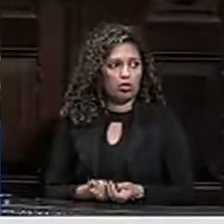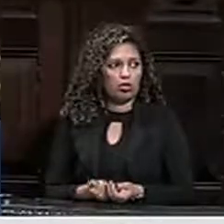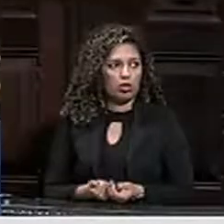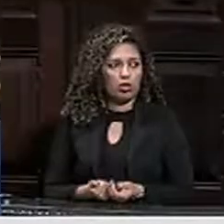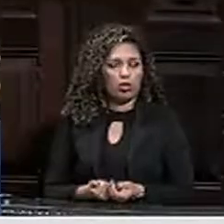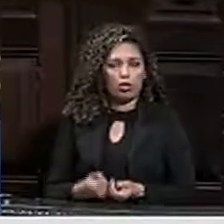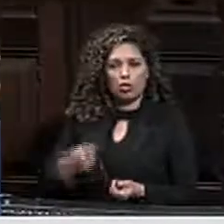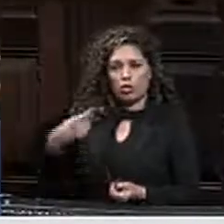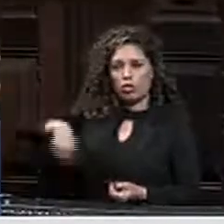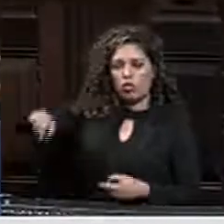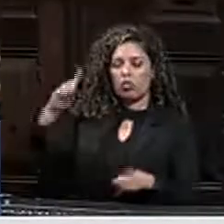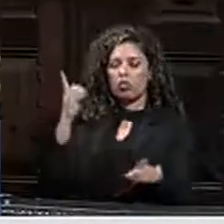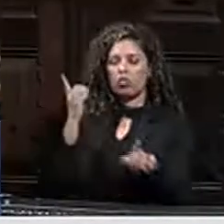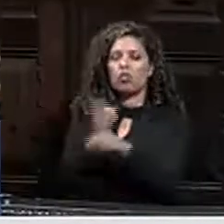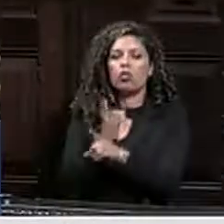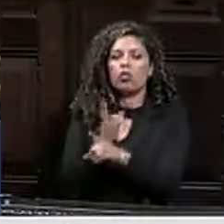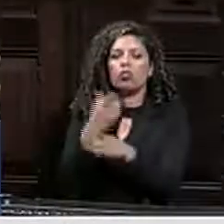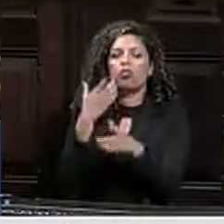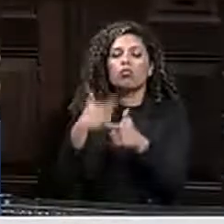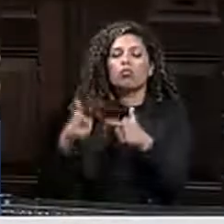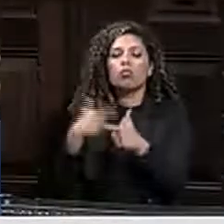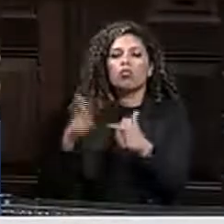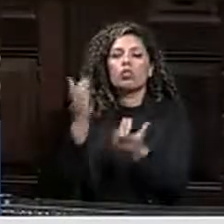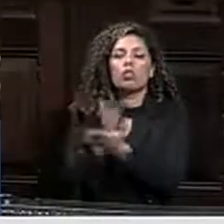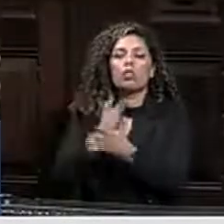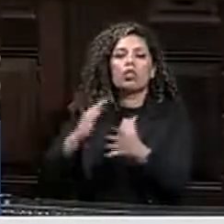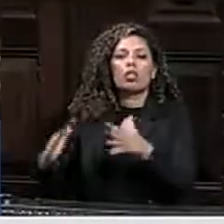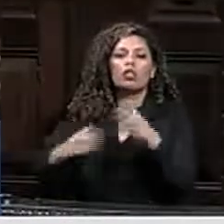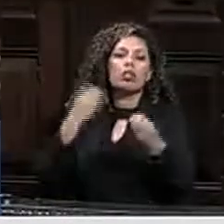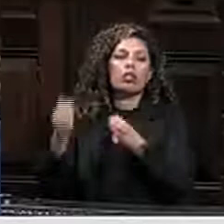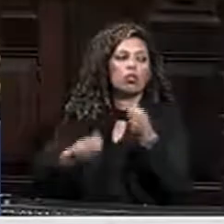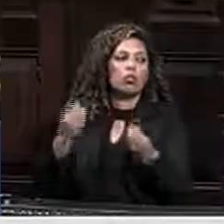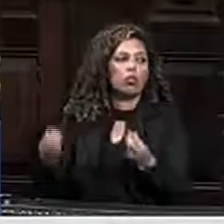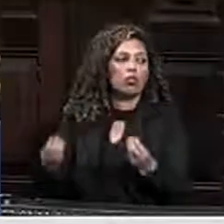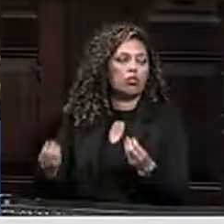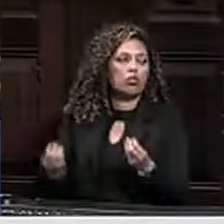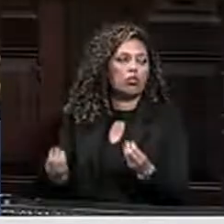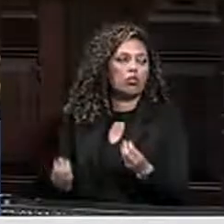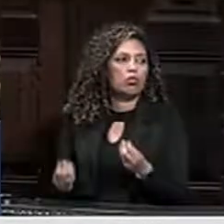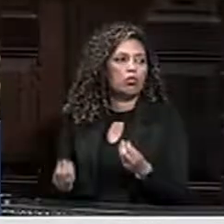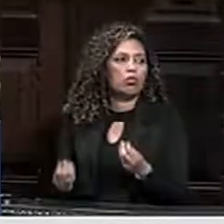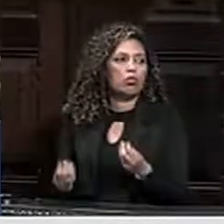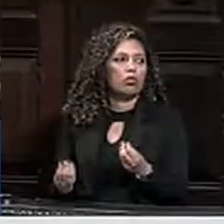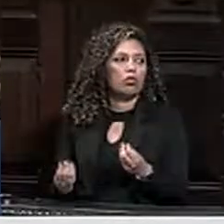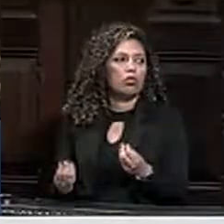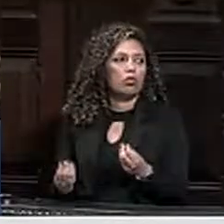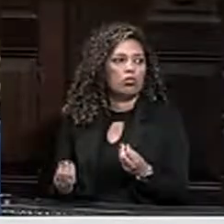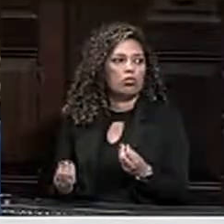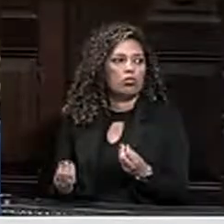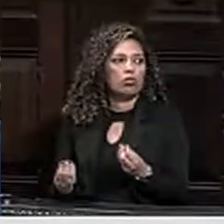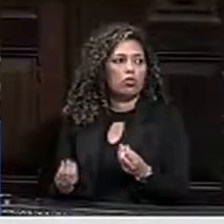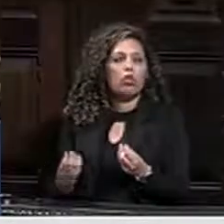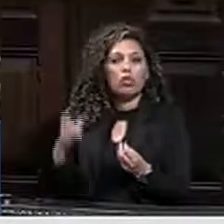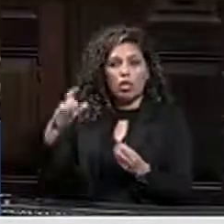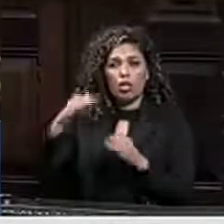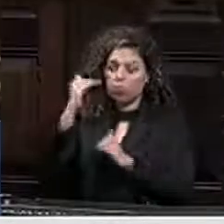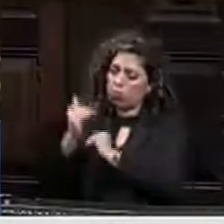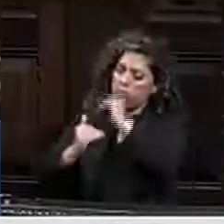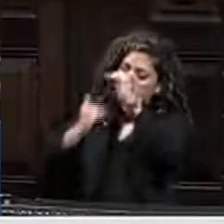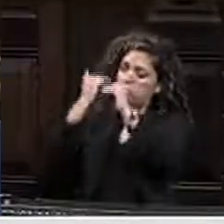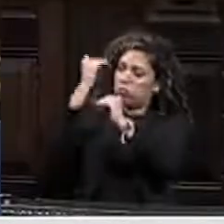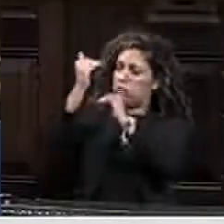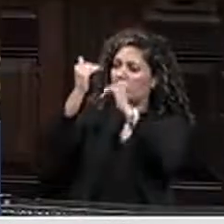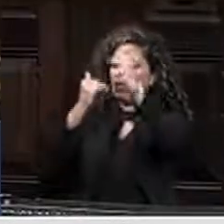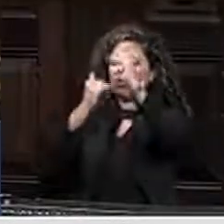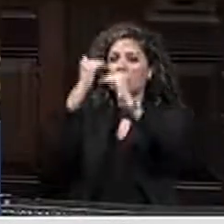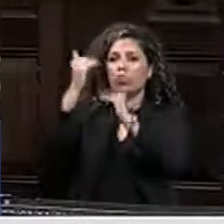uma solução que caminha no sentido de resolver mesmo a parada é exatamente aumentando receitas,